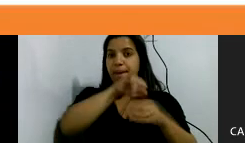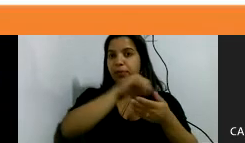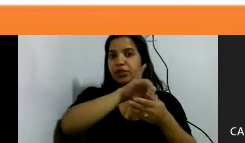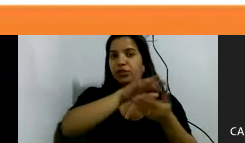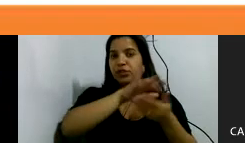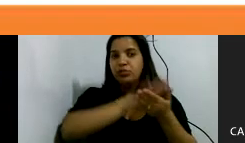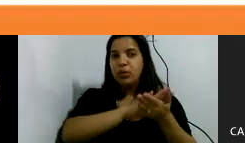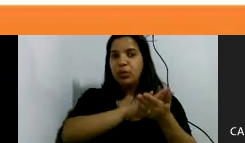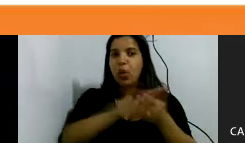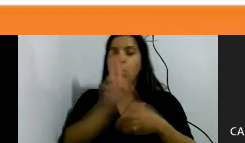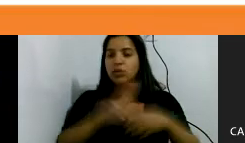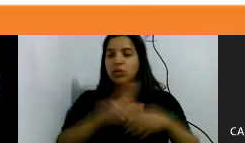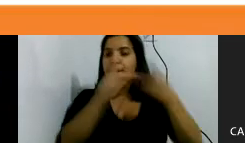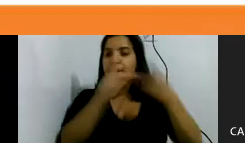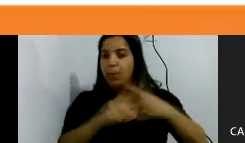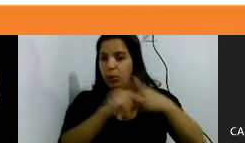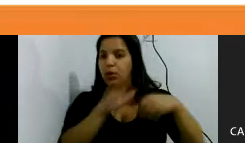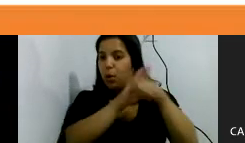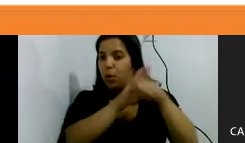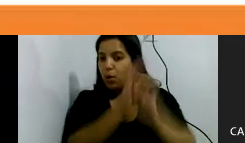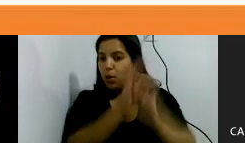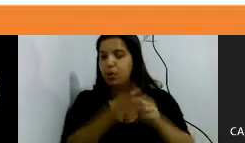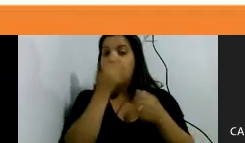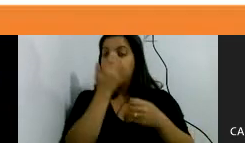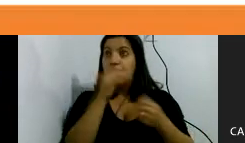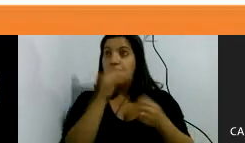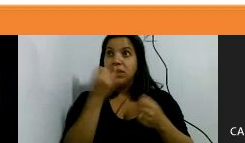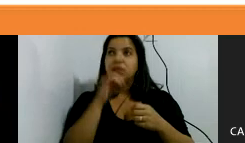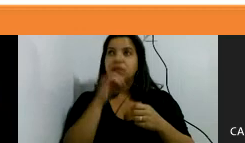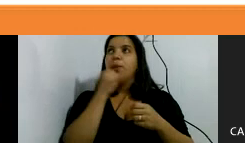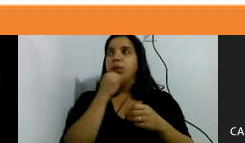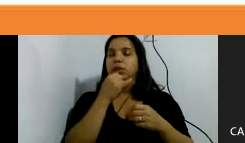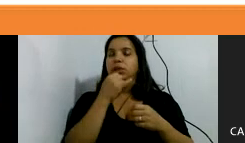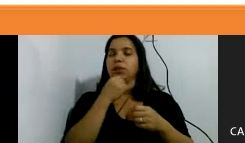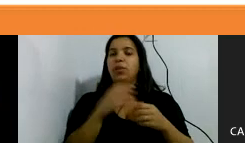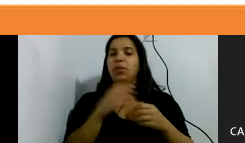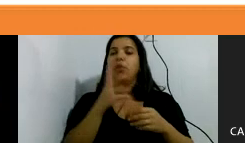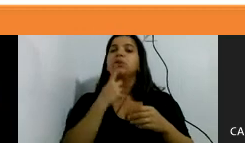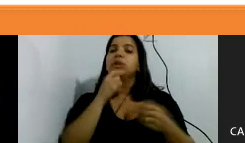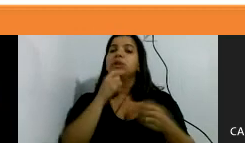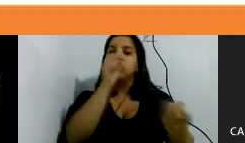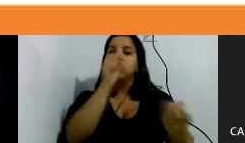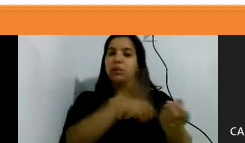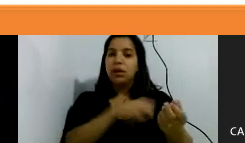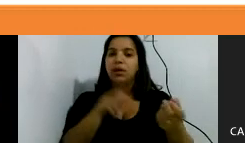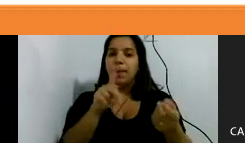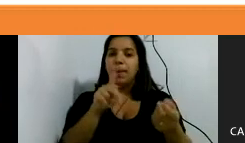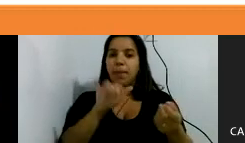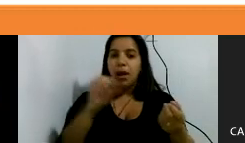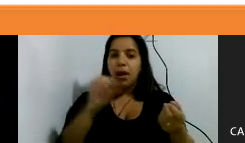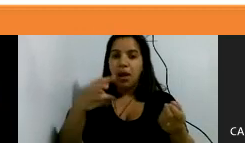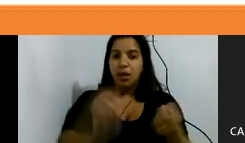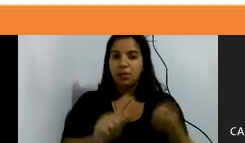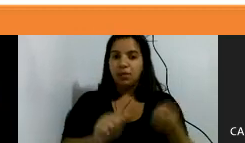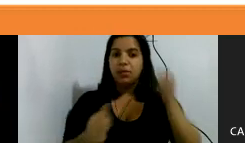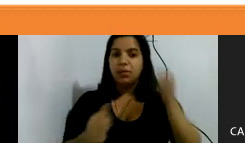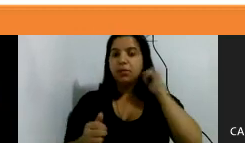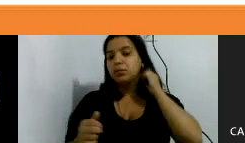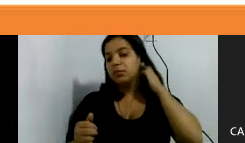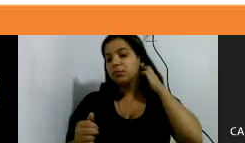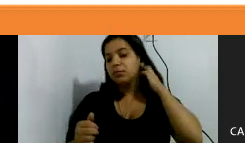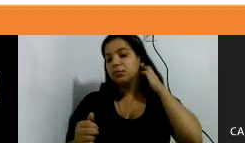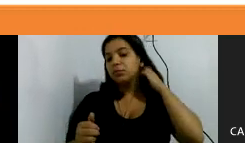da coagulação. Então, se a gente infunde um hemocomponente de plasma, a gente está repondo esses